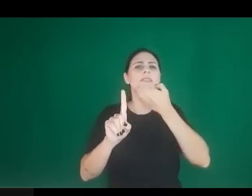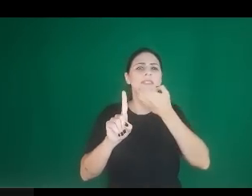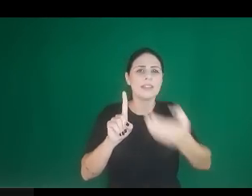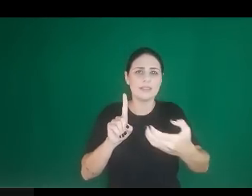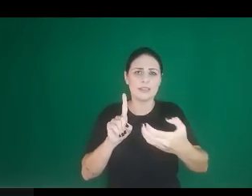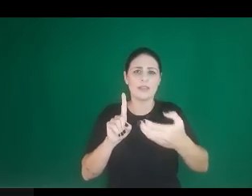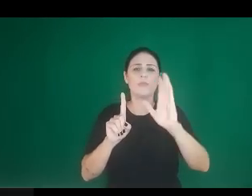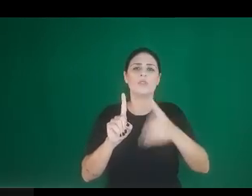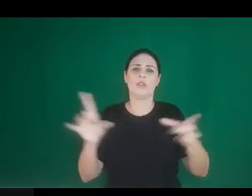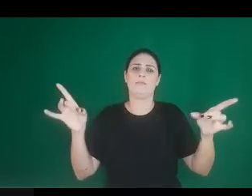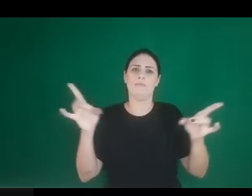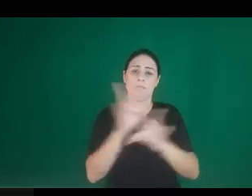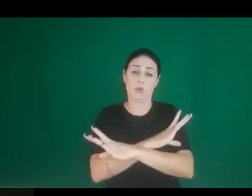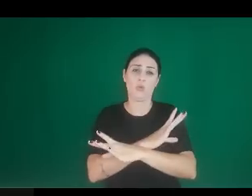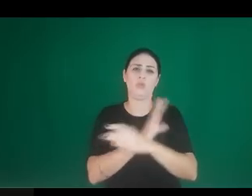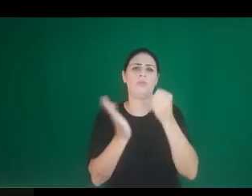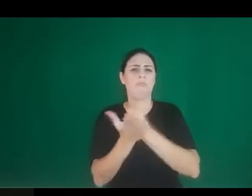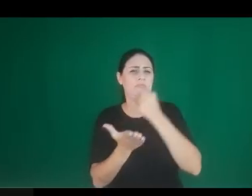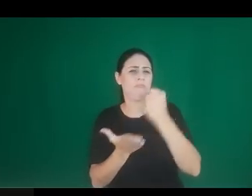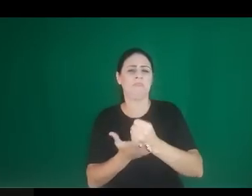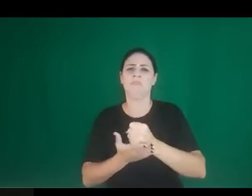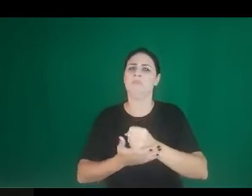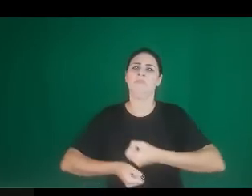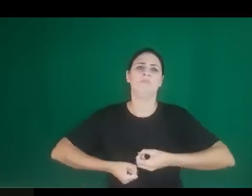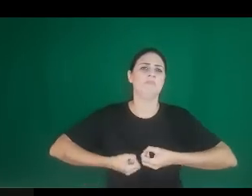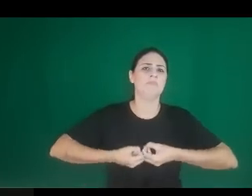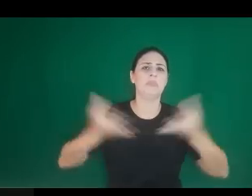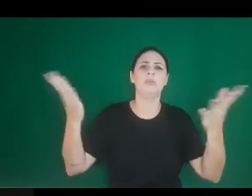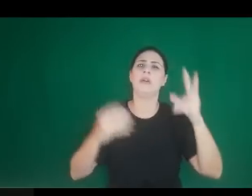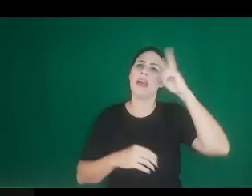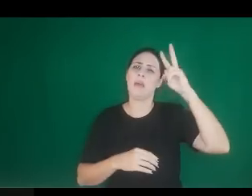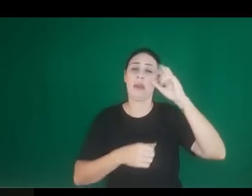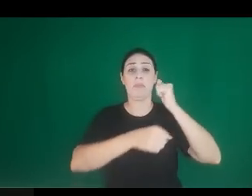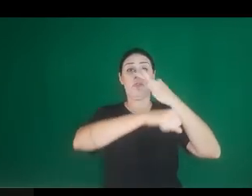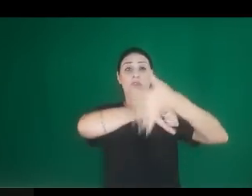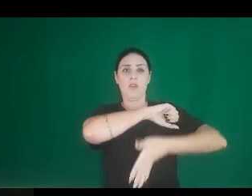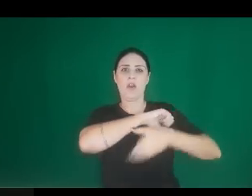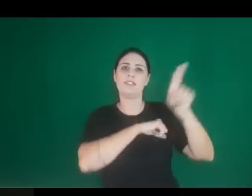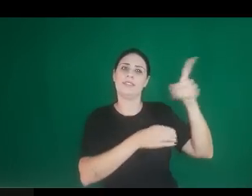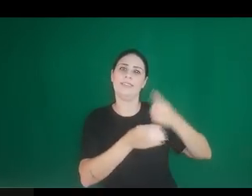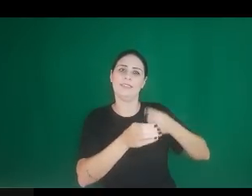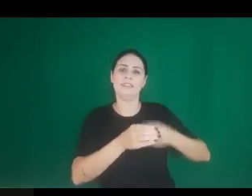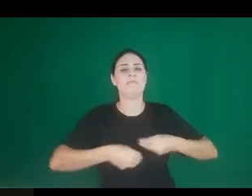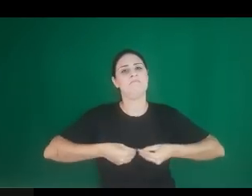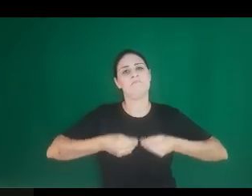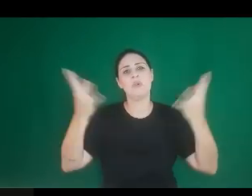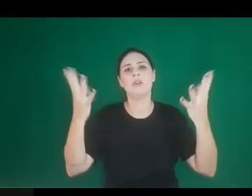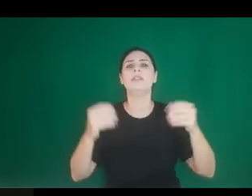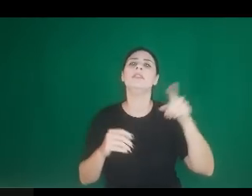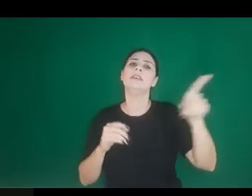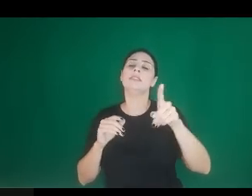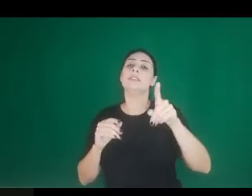dezembro, né, saiu esse documento, foi um lançamento todo, né, lembro do lançamento lá em Foz, todo, desse